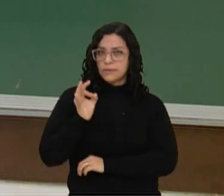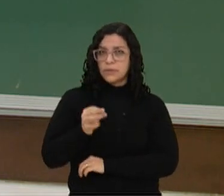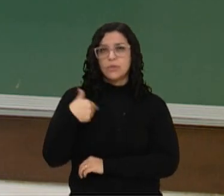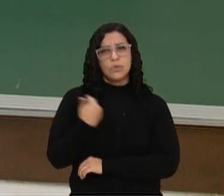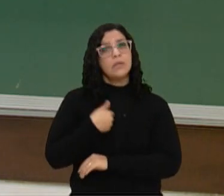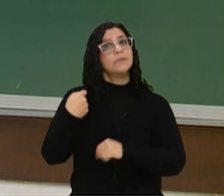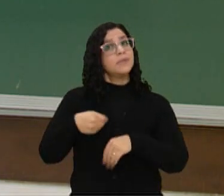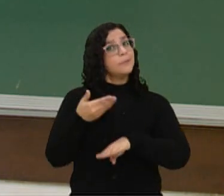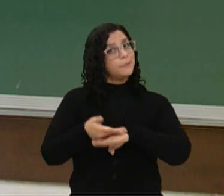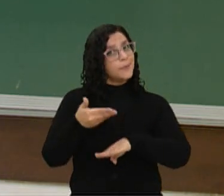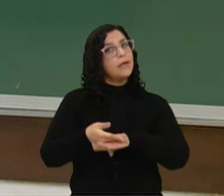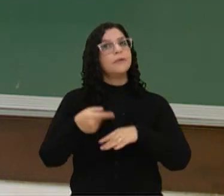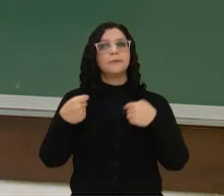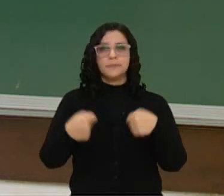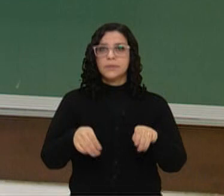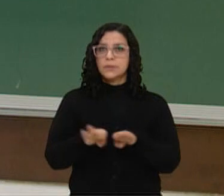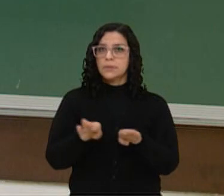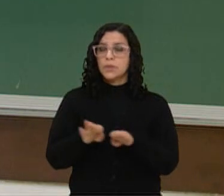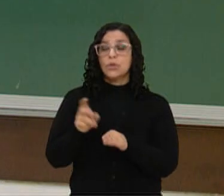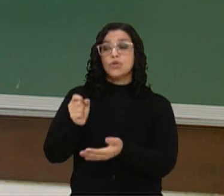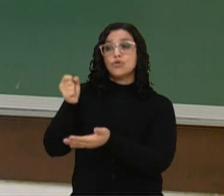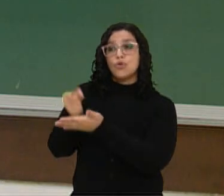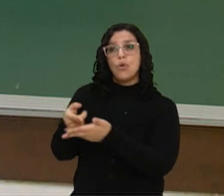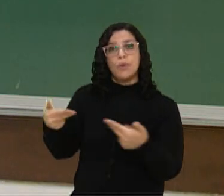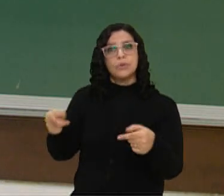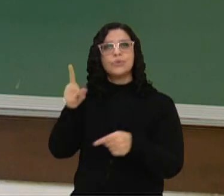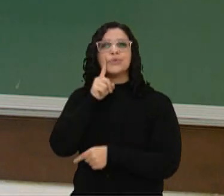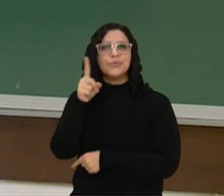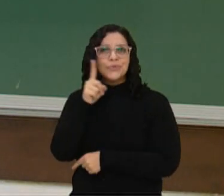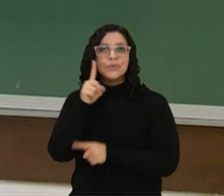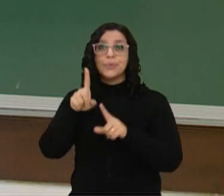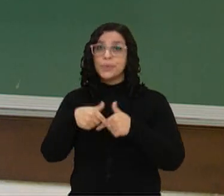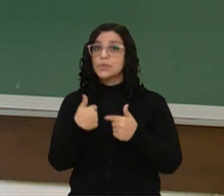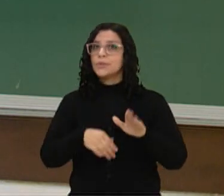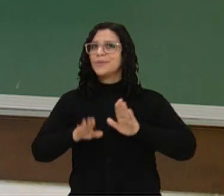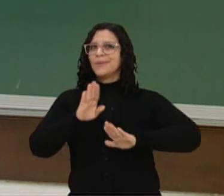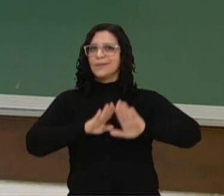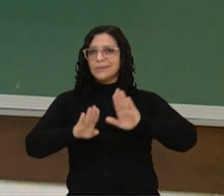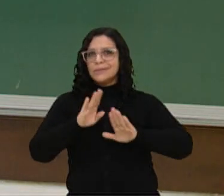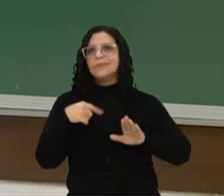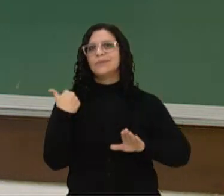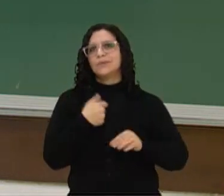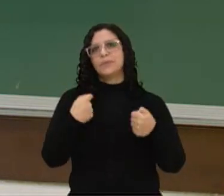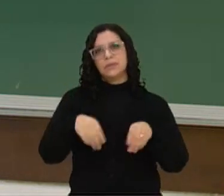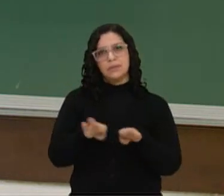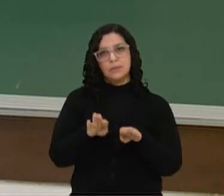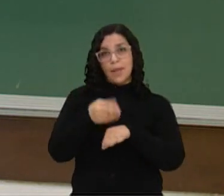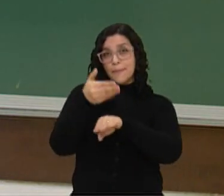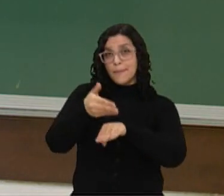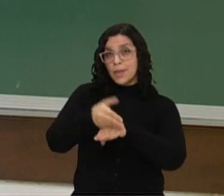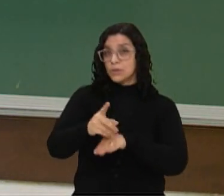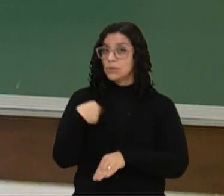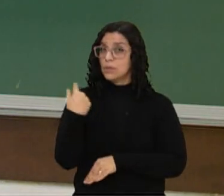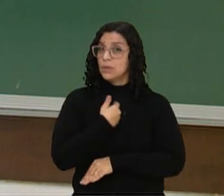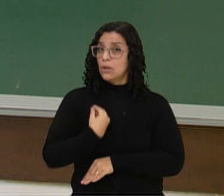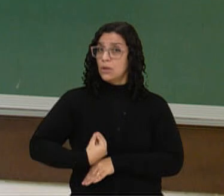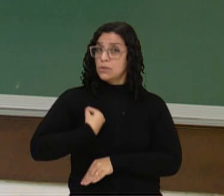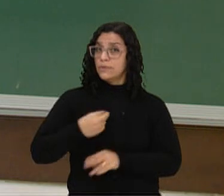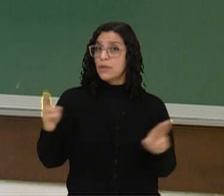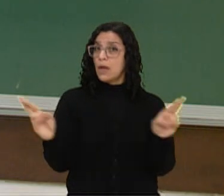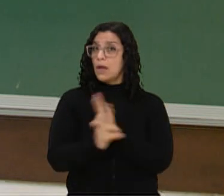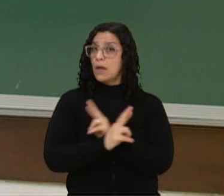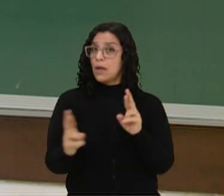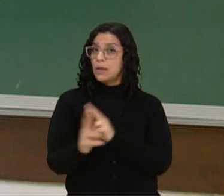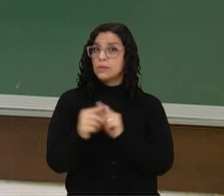gente pratica, né? Consumimos, compramos todos os dias, então são atividades que nós praticamos ali, essa relação